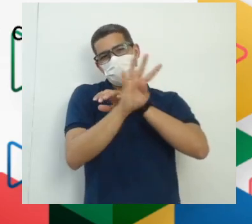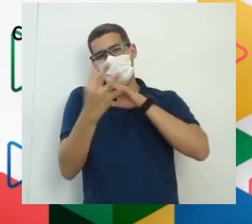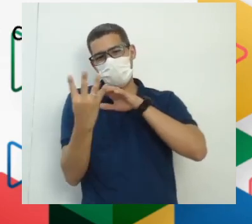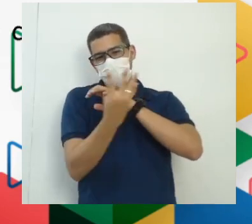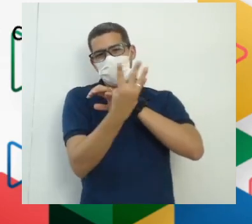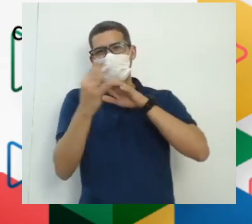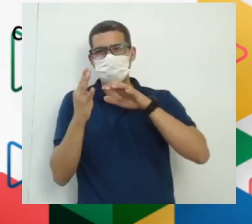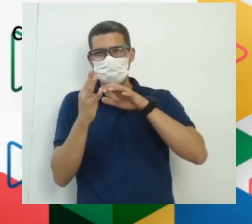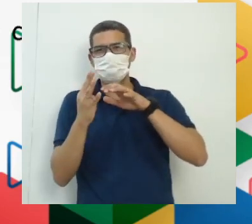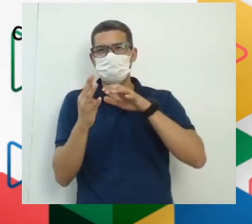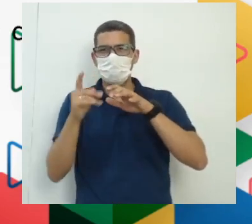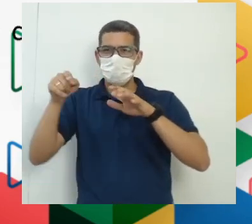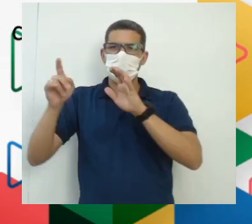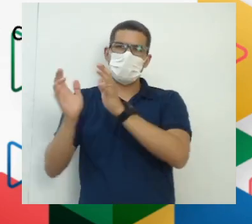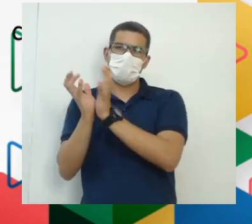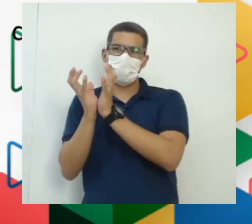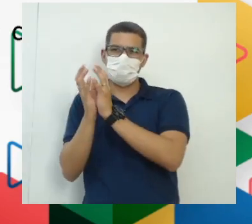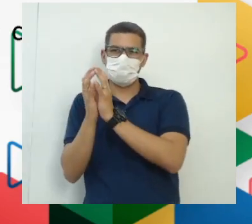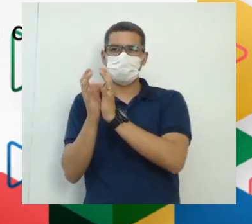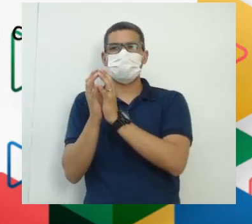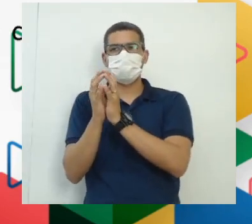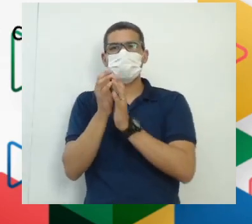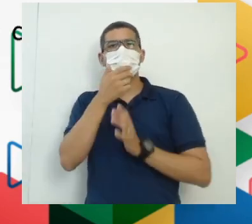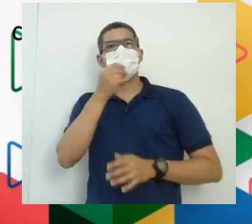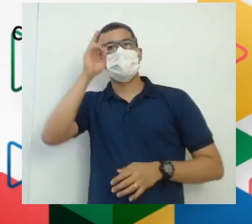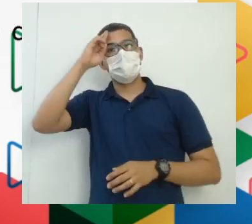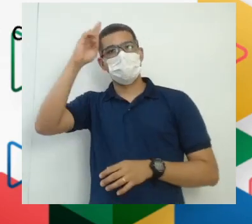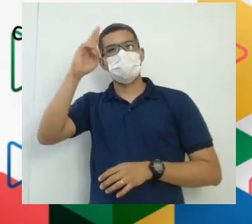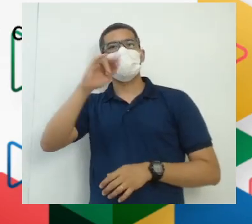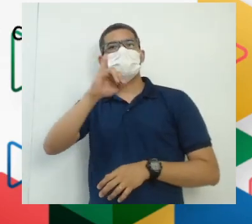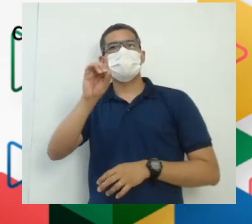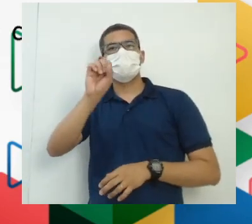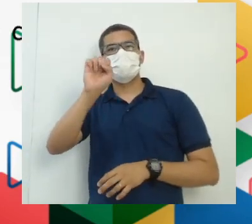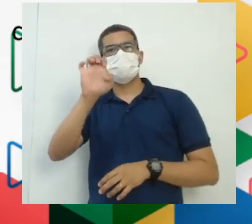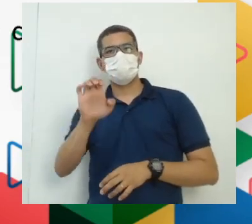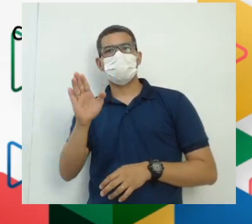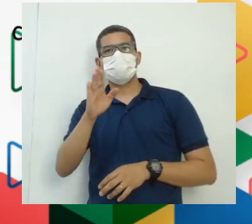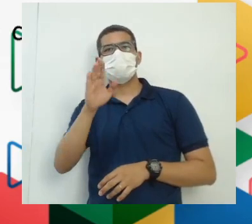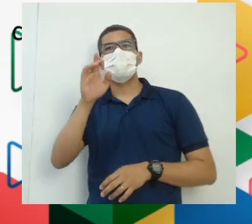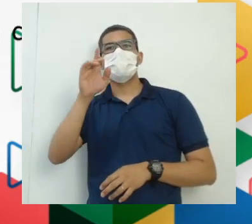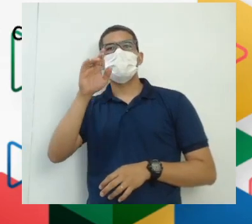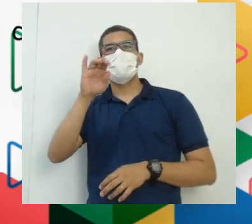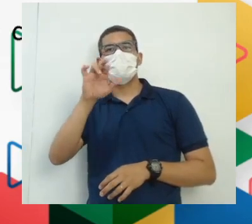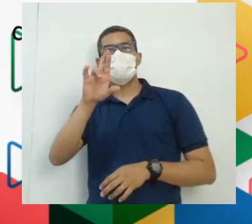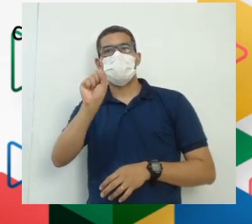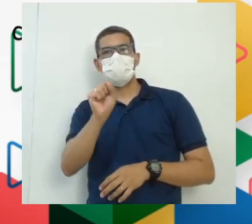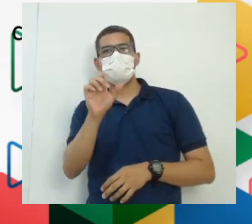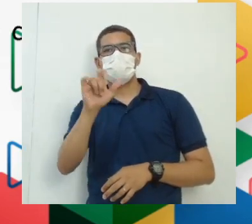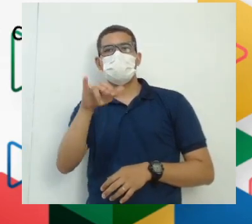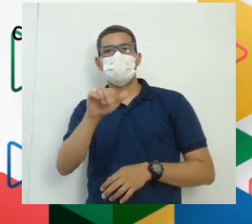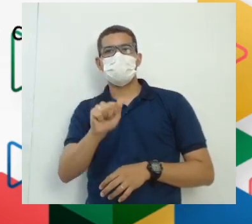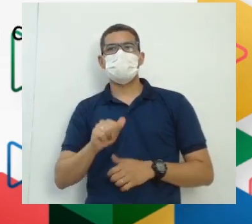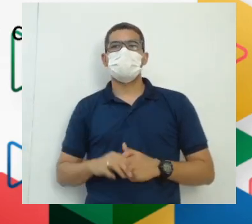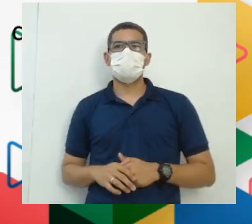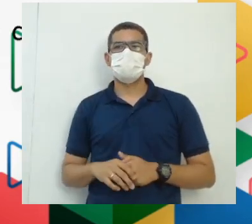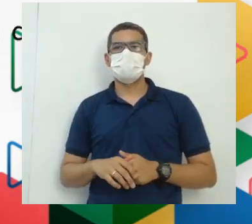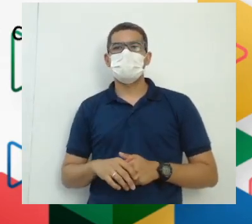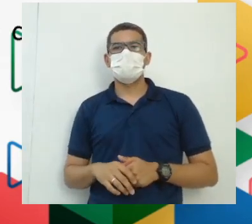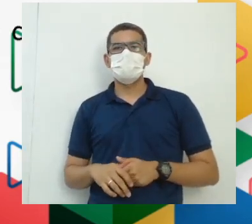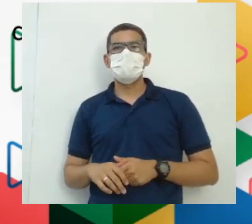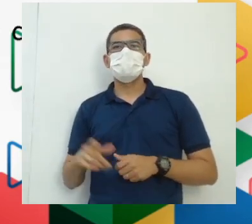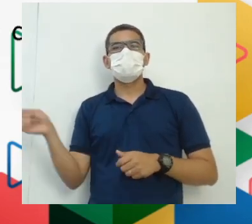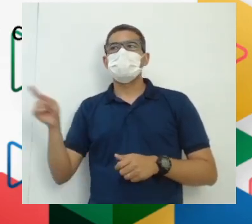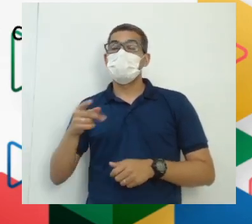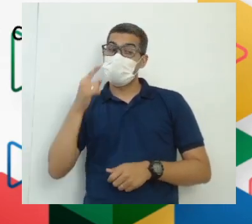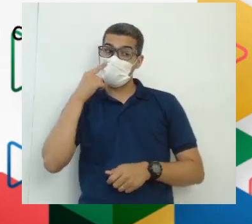liderança do capitão José de Barros Lima, ele mesmo. Durante o momento em que seus superiores lhe deram voz de prisão, esse leão coroado